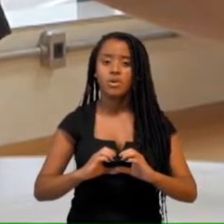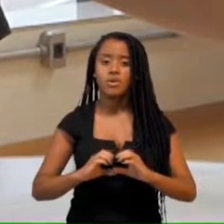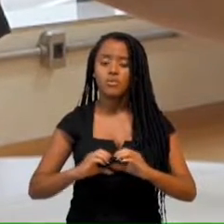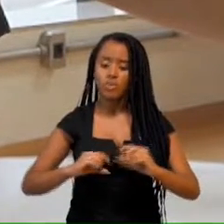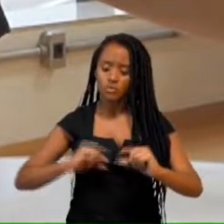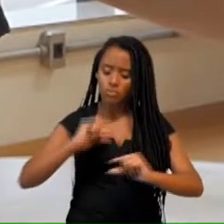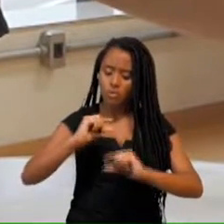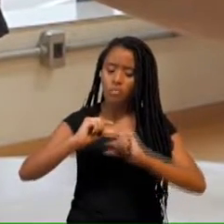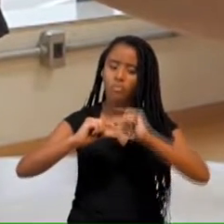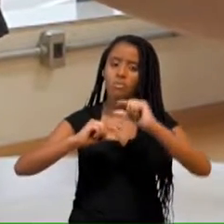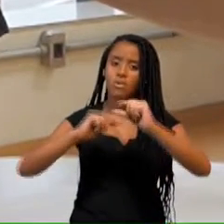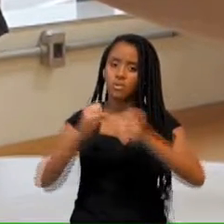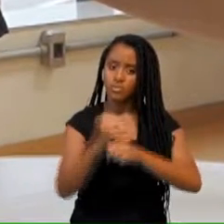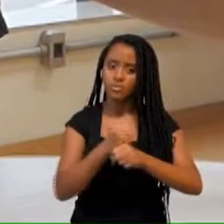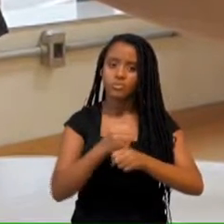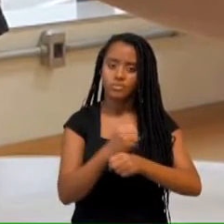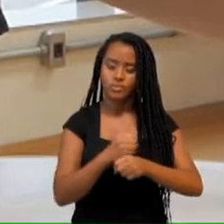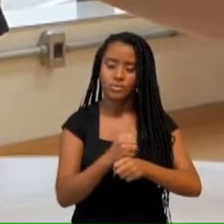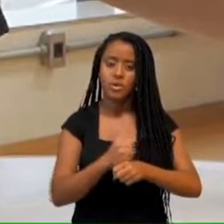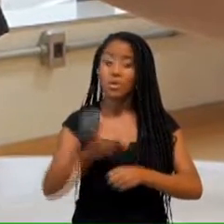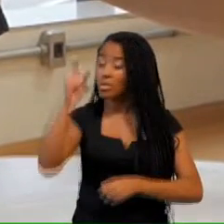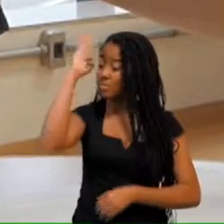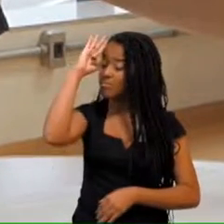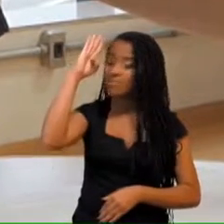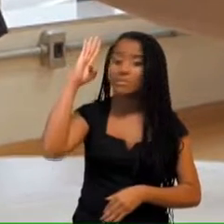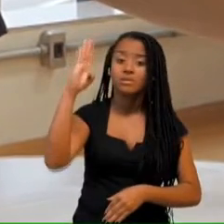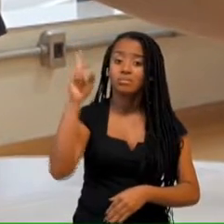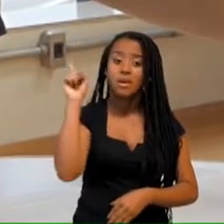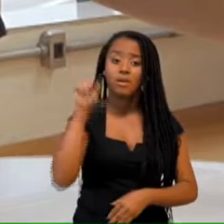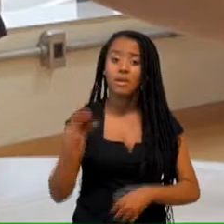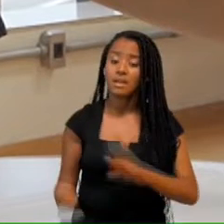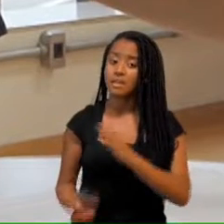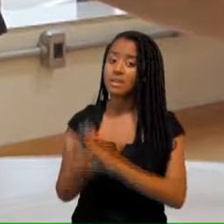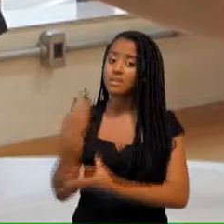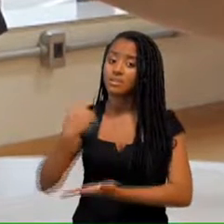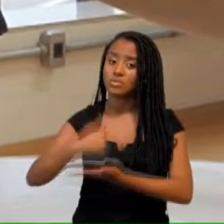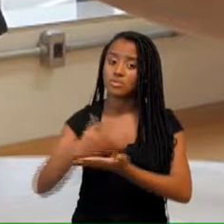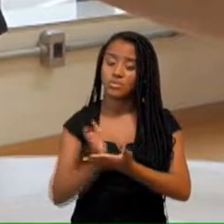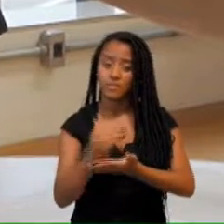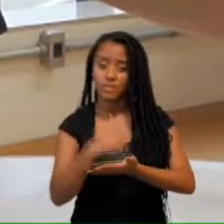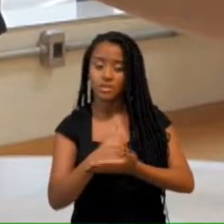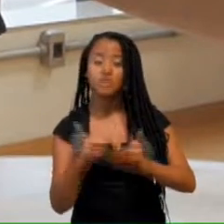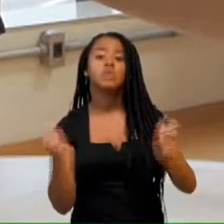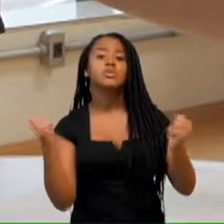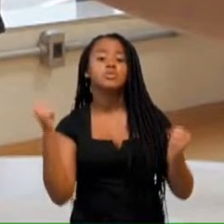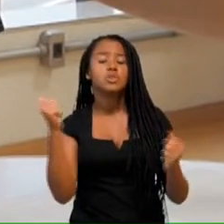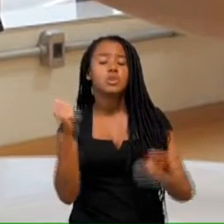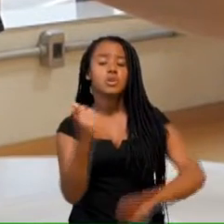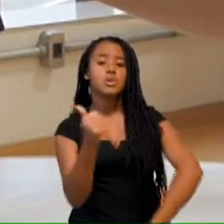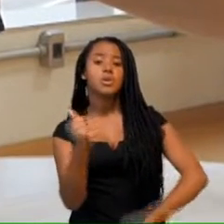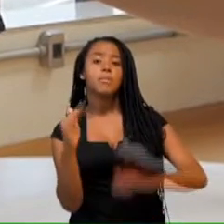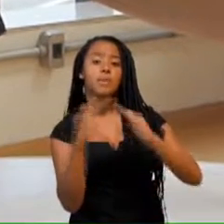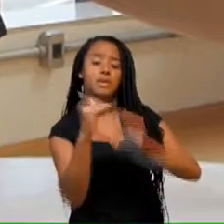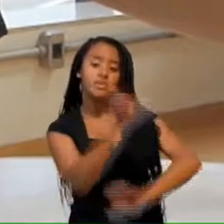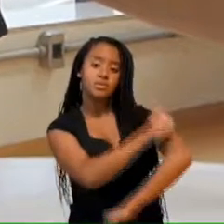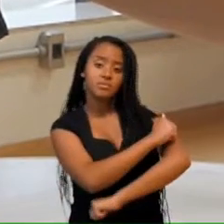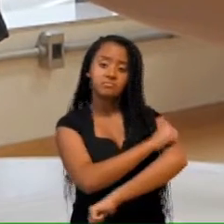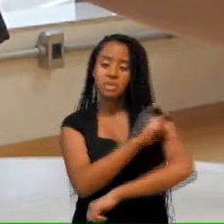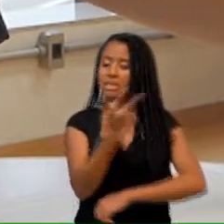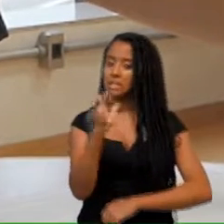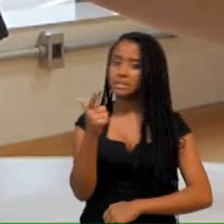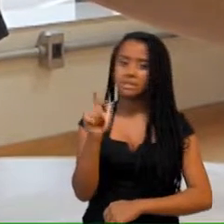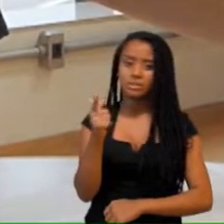acontecendo durante os anos então uma das coisas que a gente pode destacar é a criação da divisão de moradia estudantil que não existia né que ela